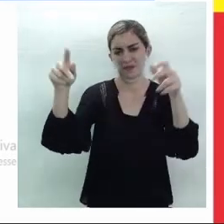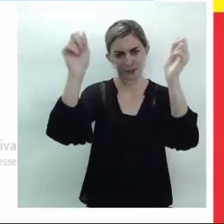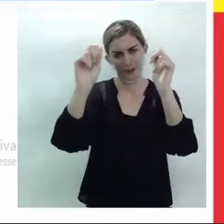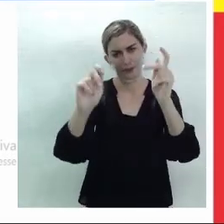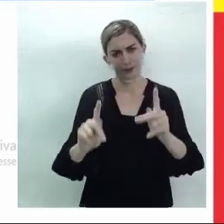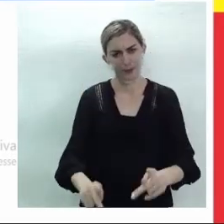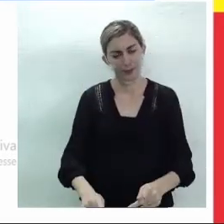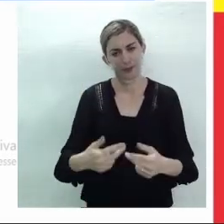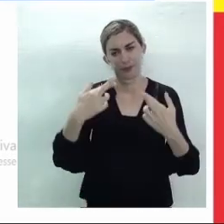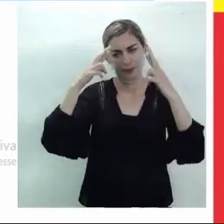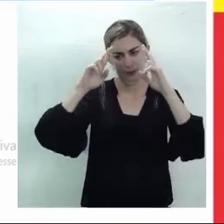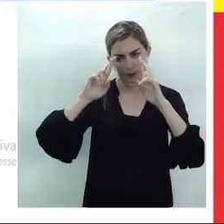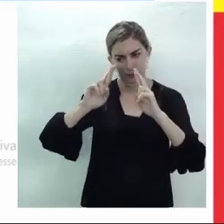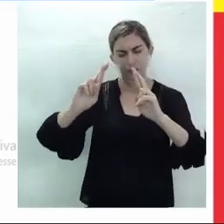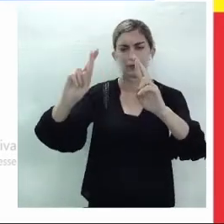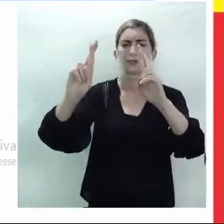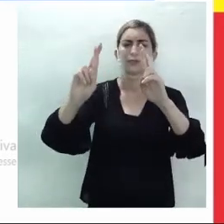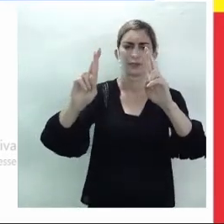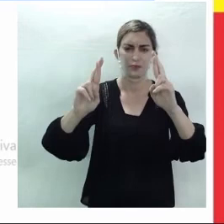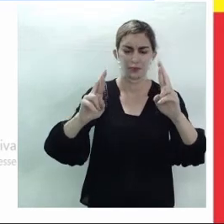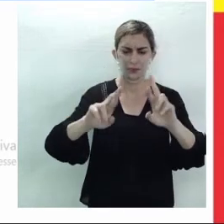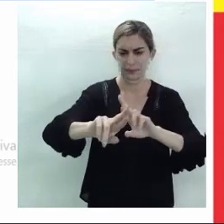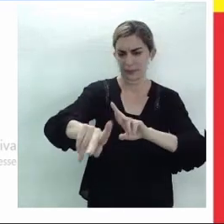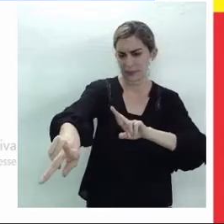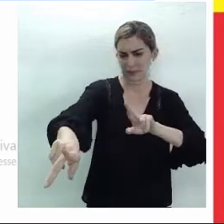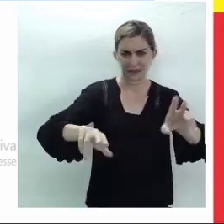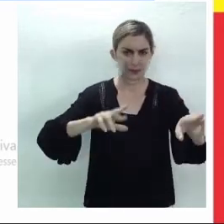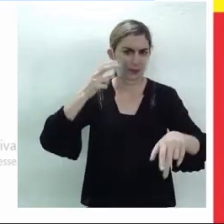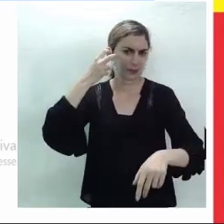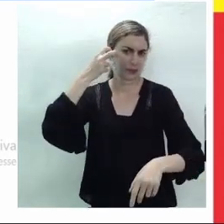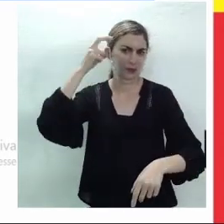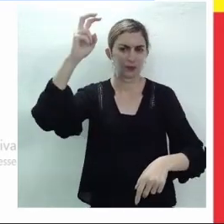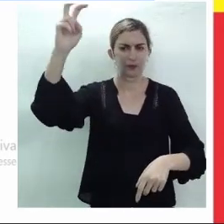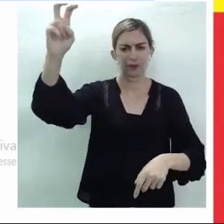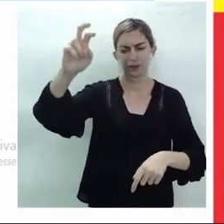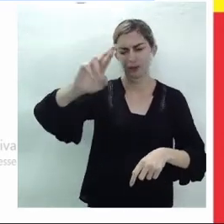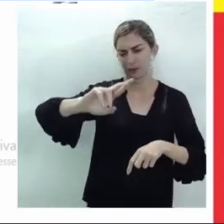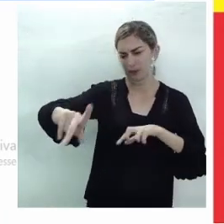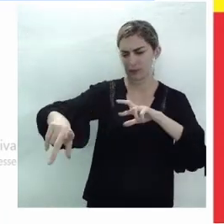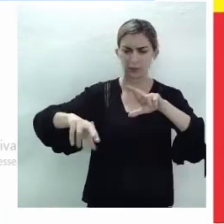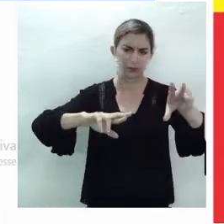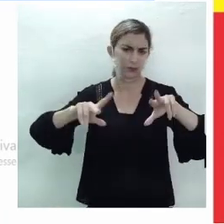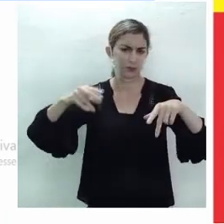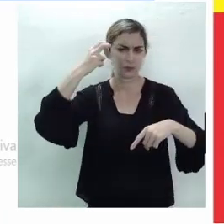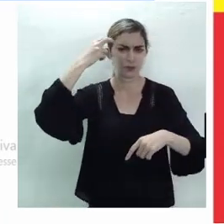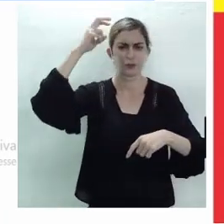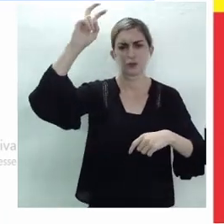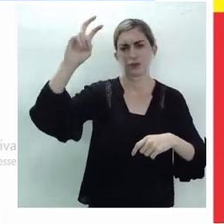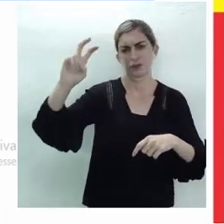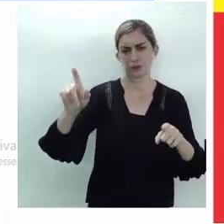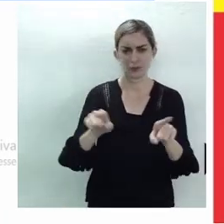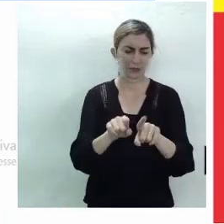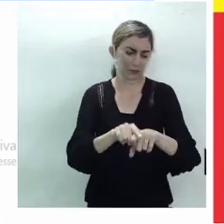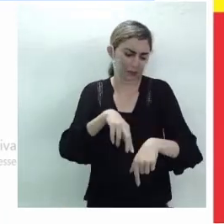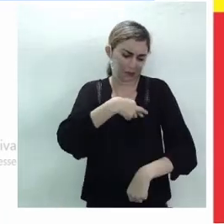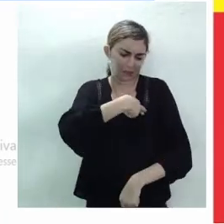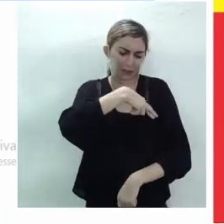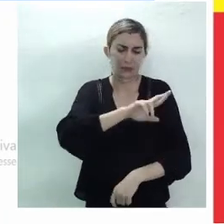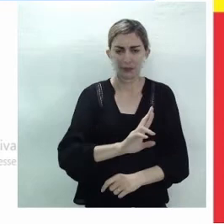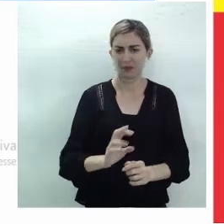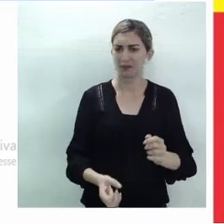perpassa pelo respeito entre as diferentes culturas, as diversas culturas e